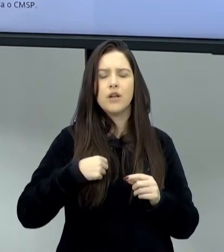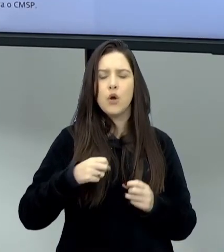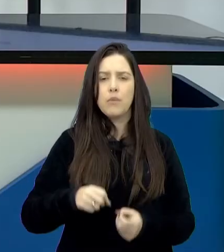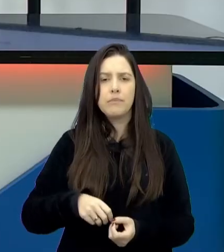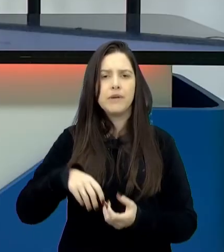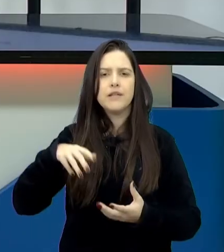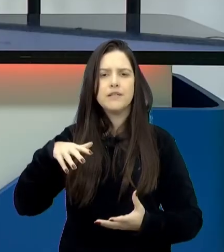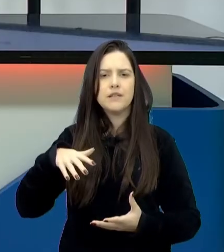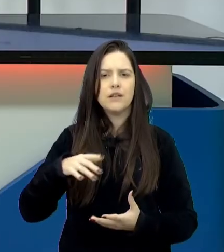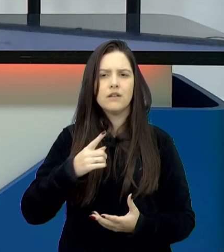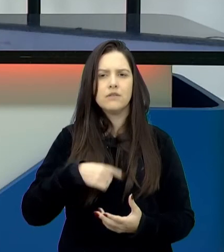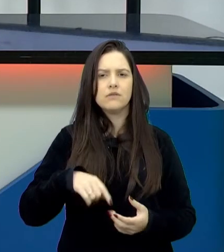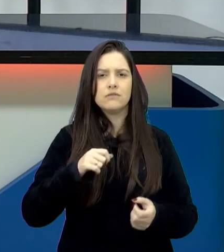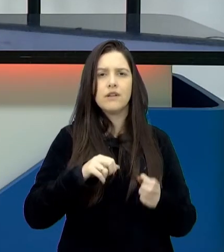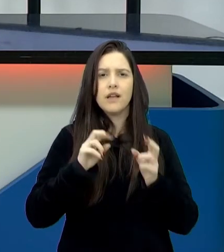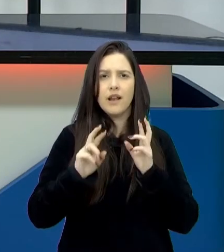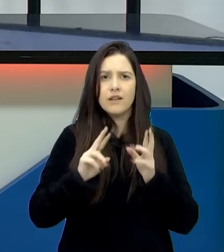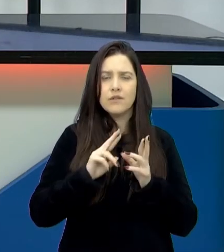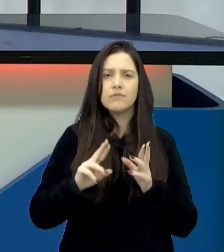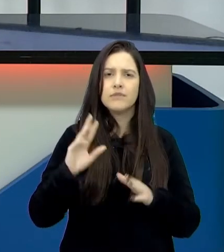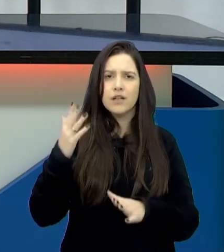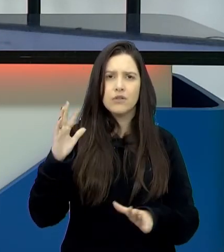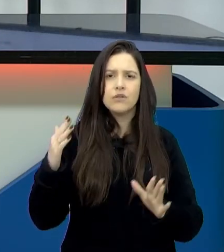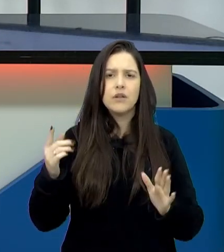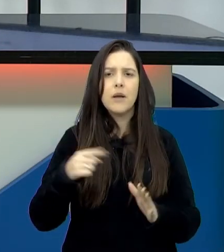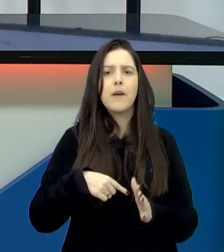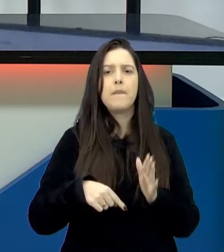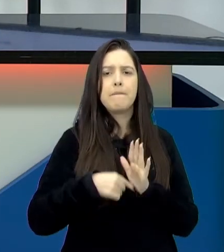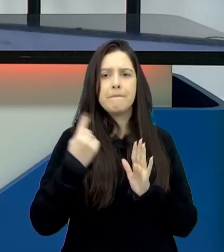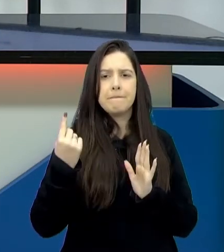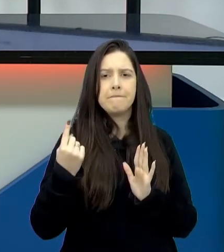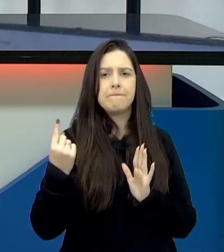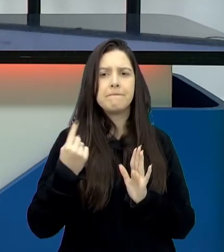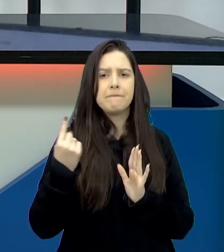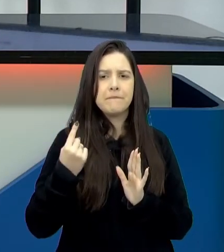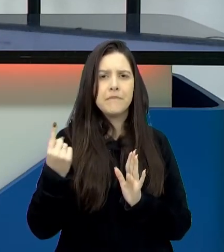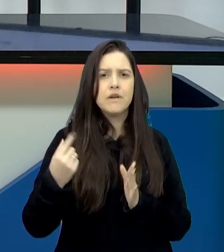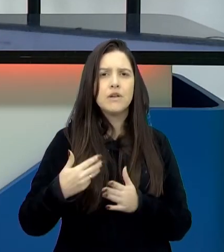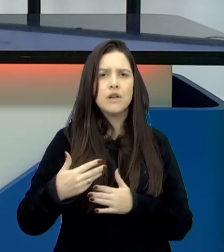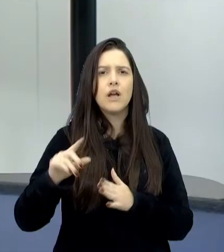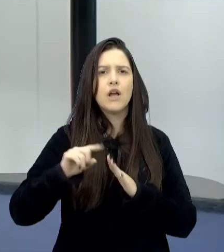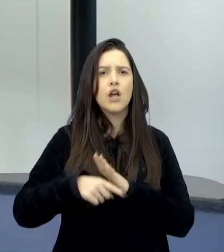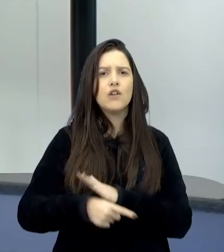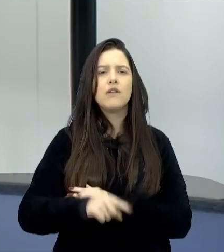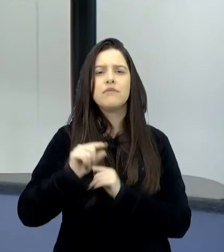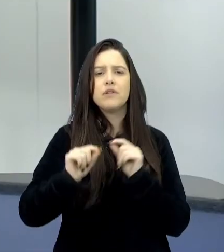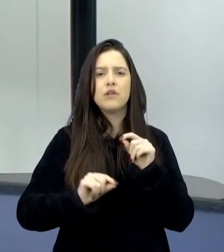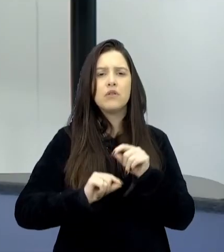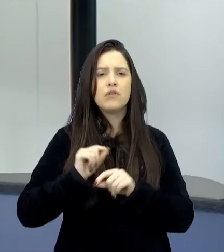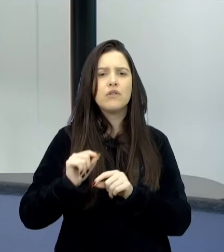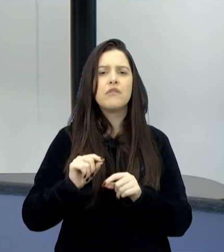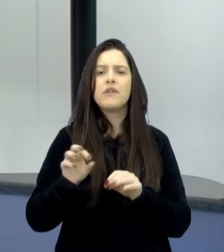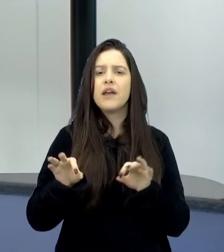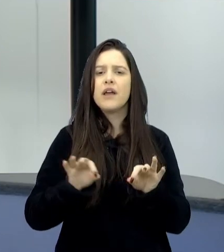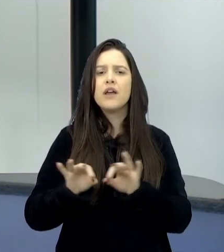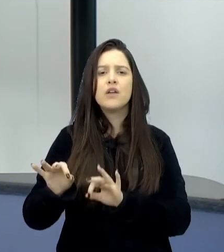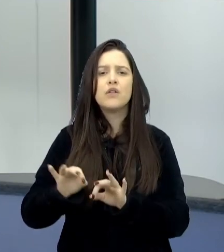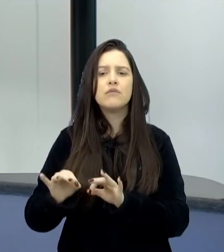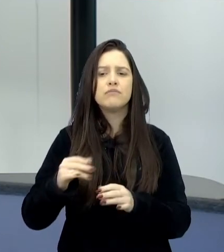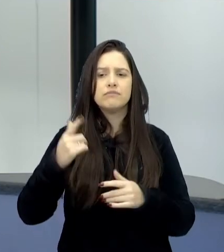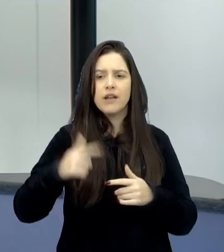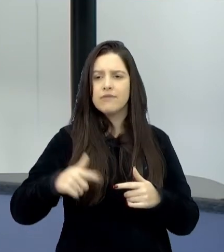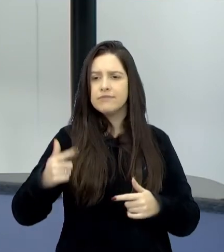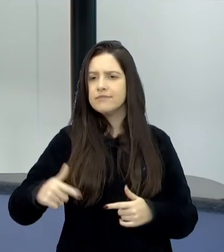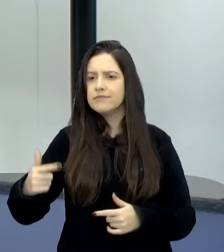desaparecer aí da natureza? E se a gente for pensar graficamente, a gente vai ver que ele vai reduzir, mas